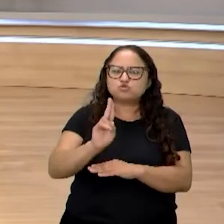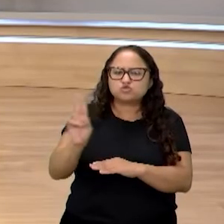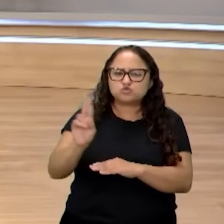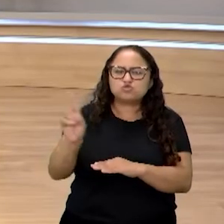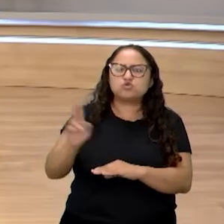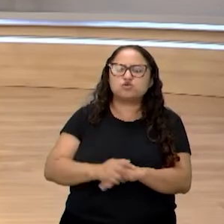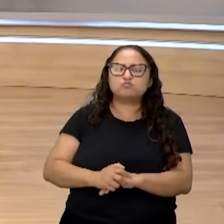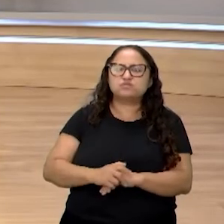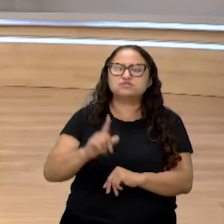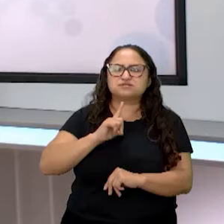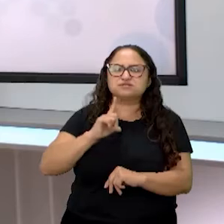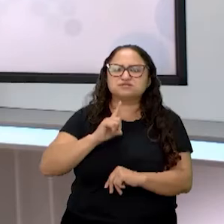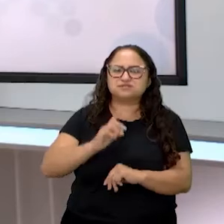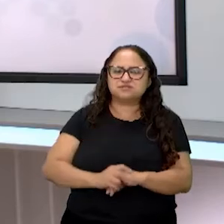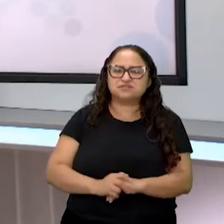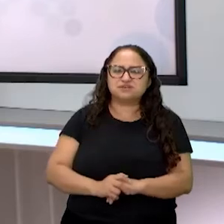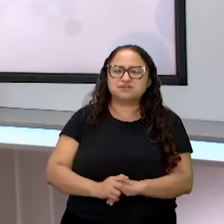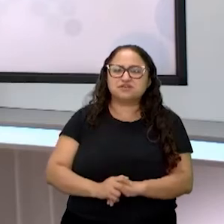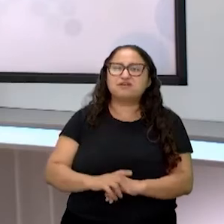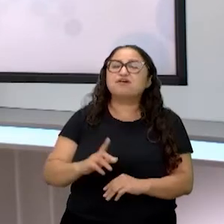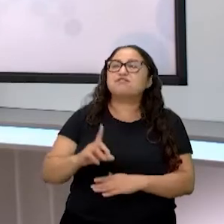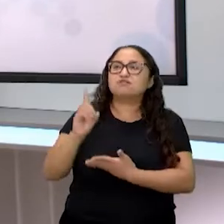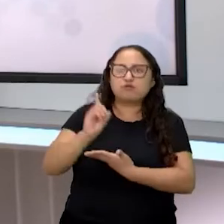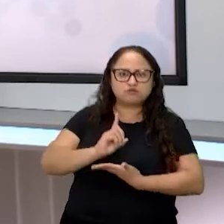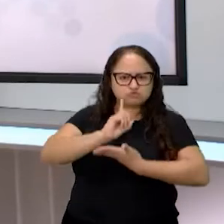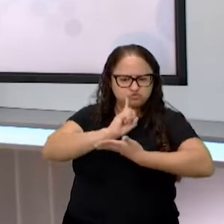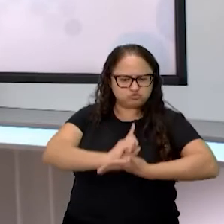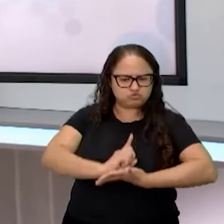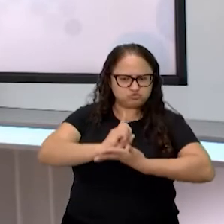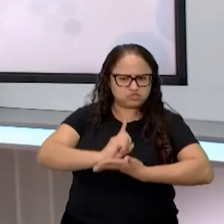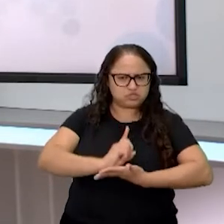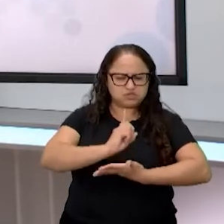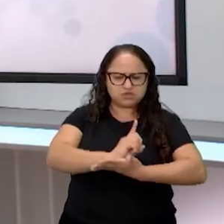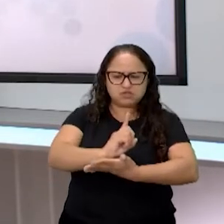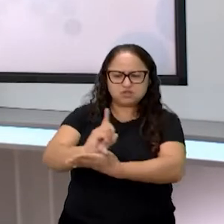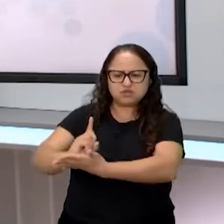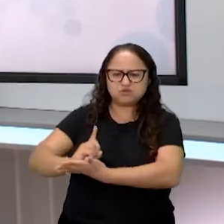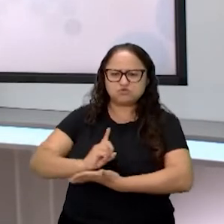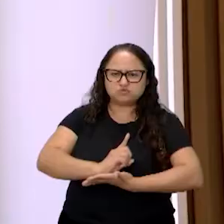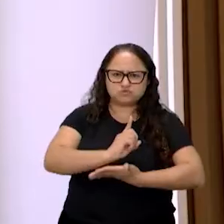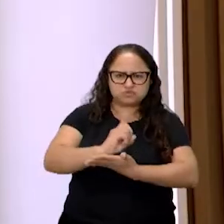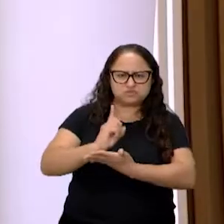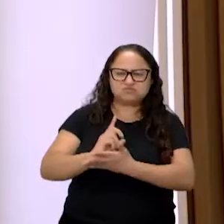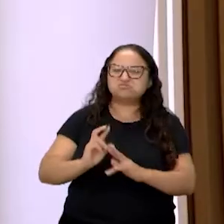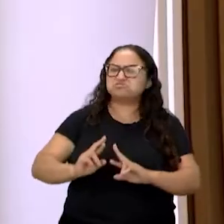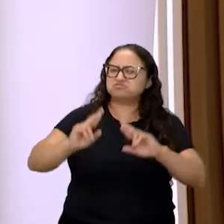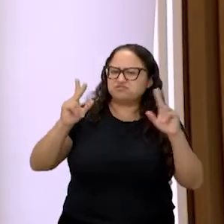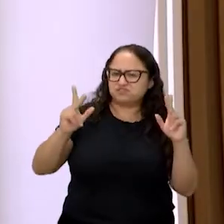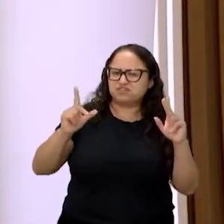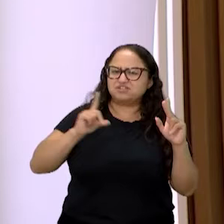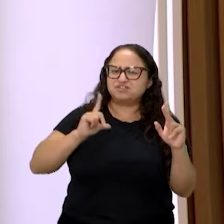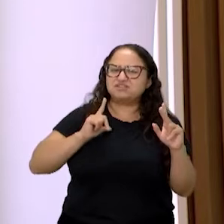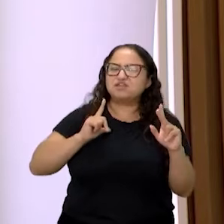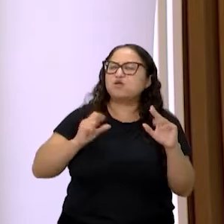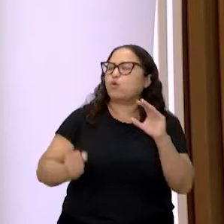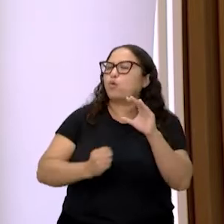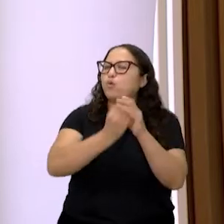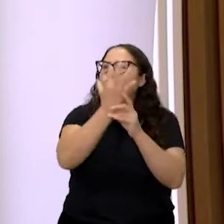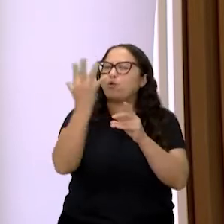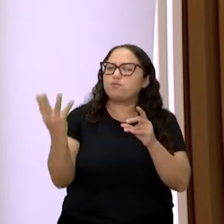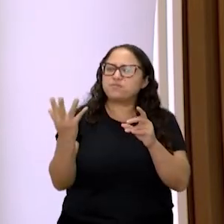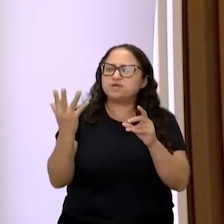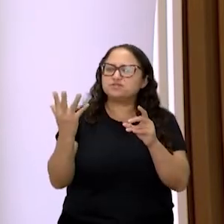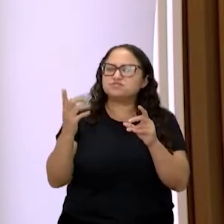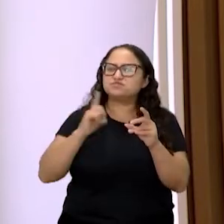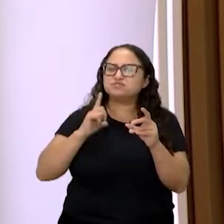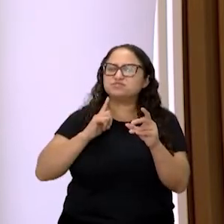né? Que tem cada vez que tem a ideia de um deus, né? Exato, né? Muitos deles aí, né, têm uma origem